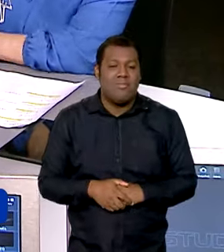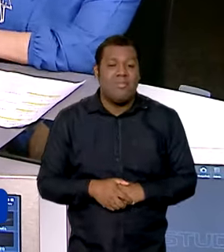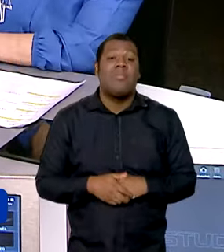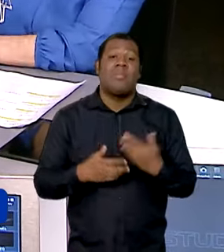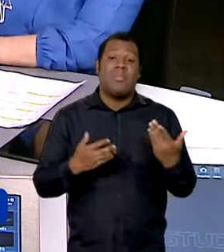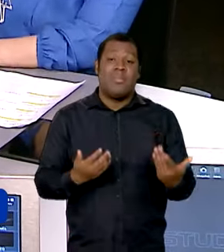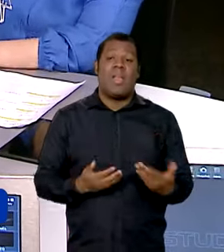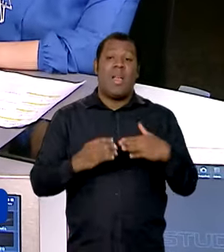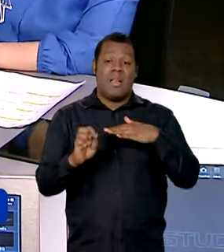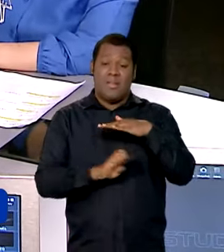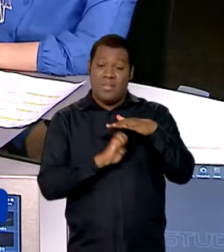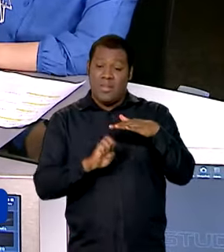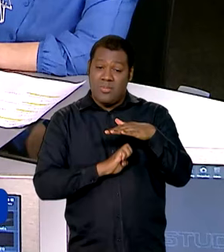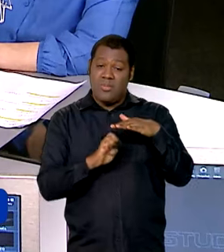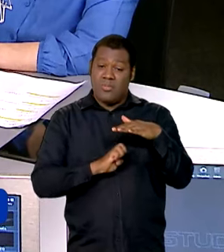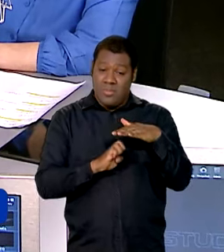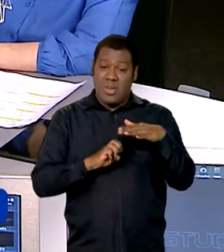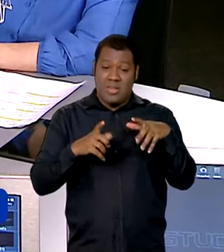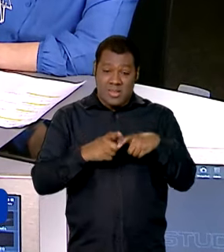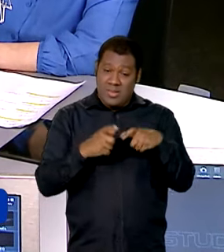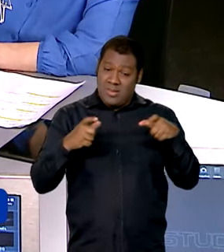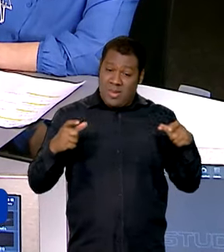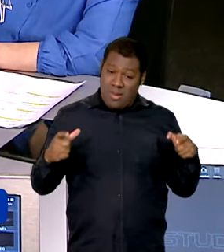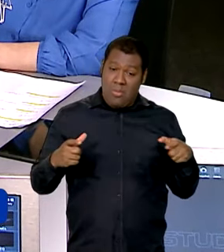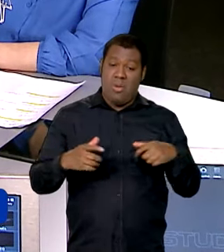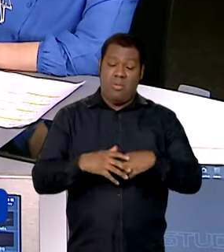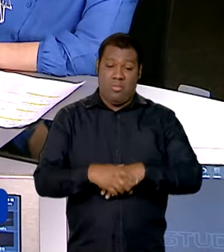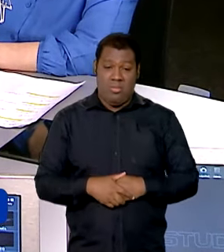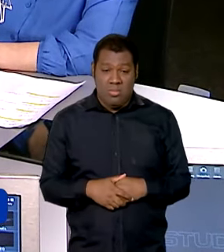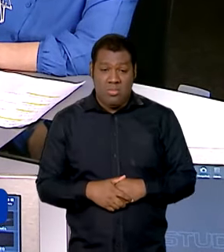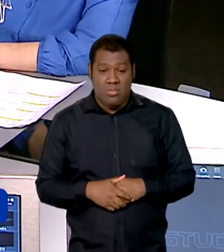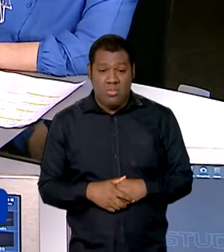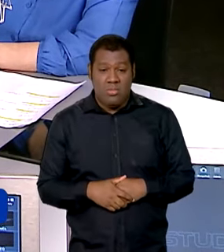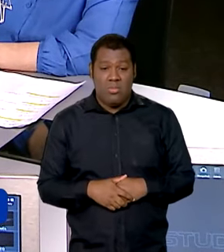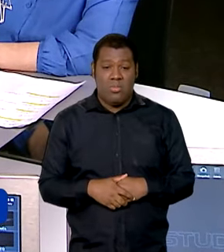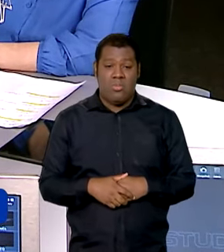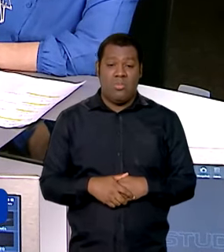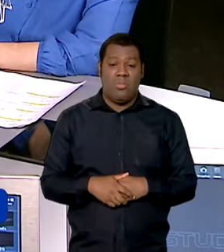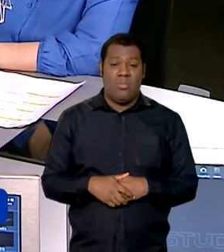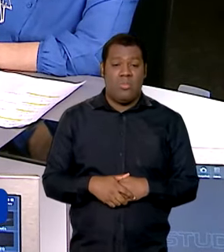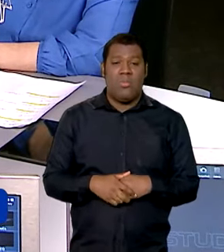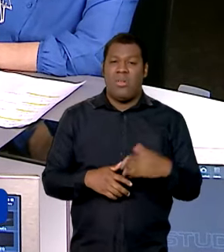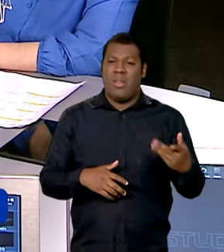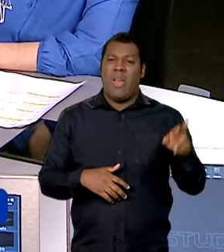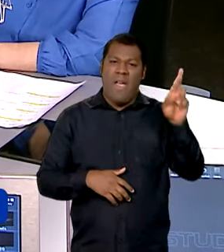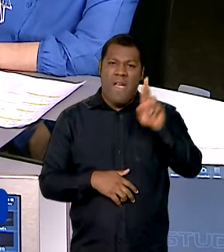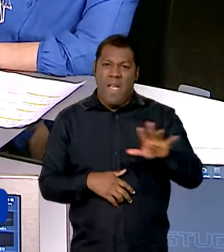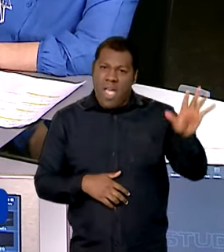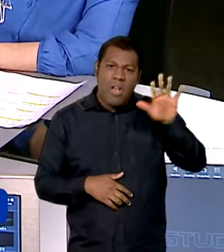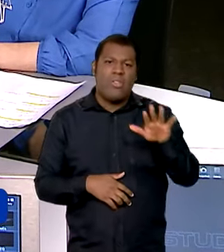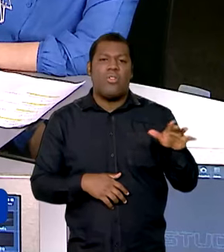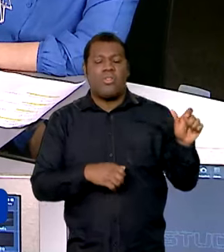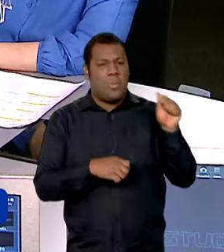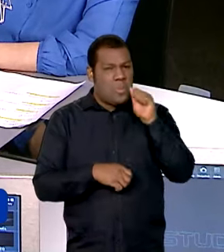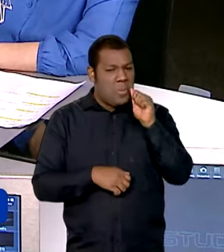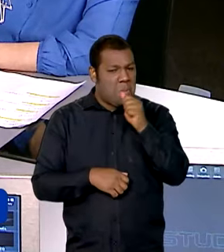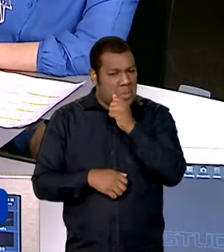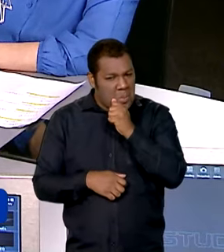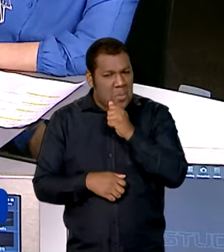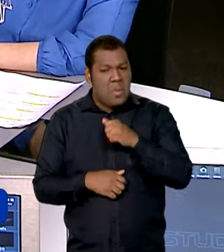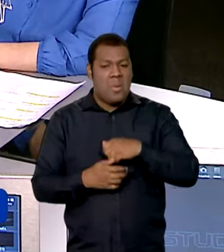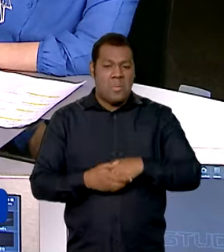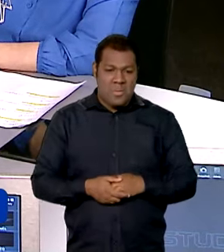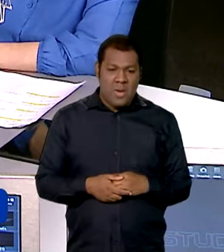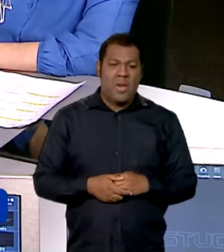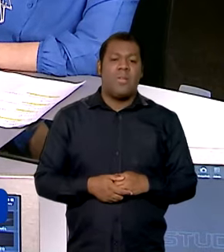capilaridade além do bailío itaubal Serra do Navio outras regiões do Amapá que também produzem